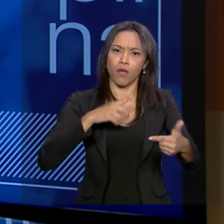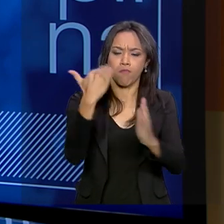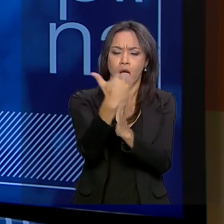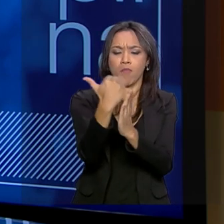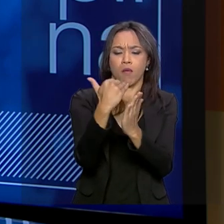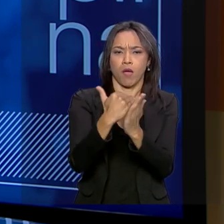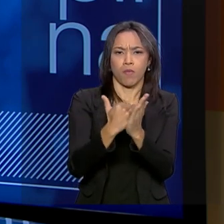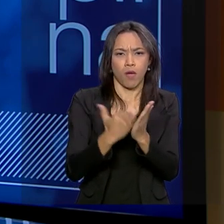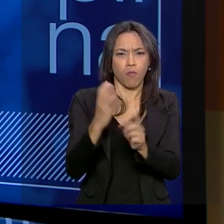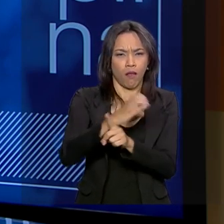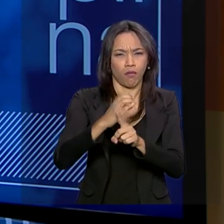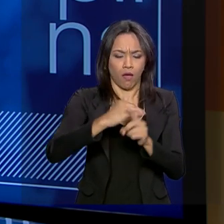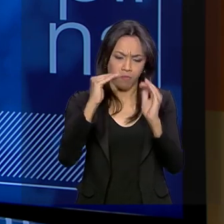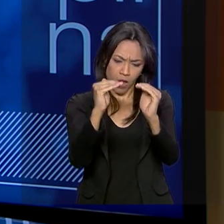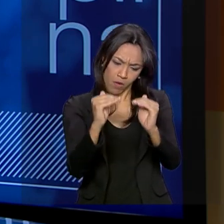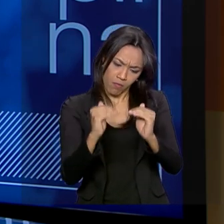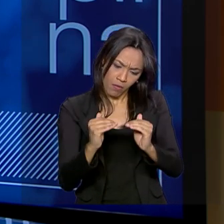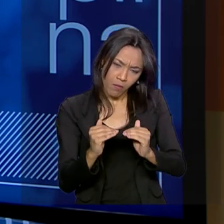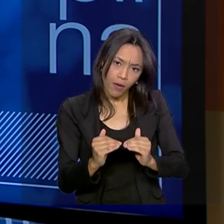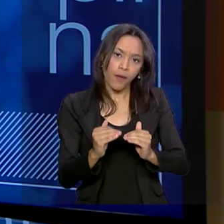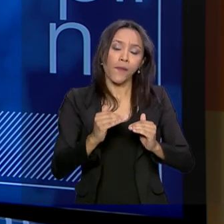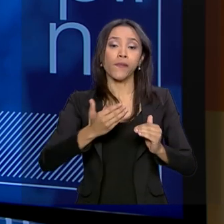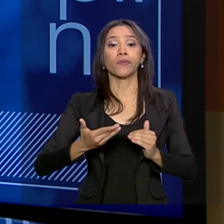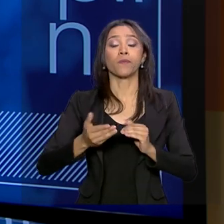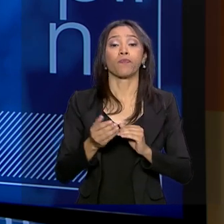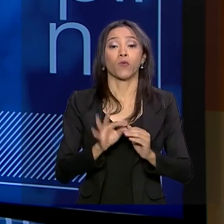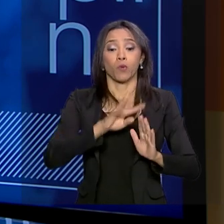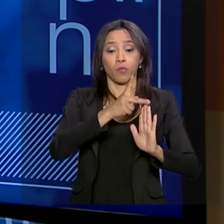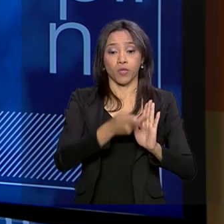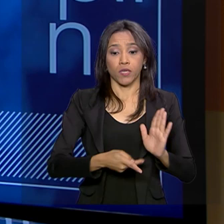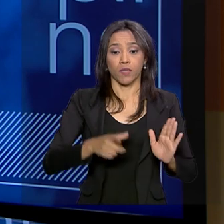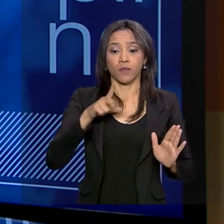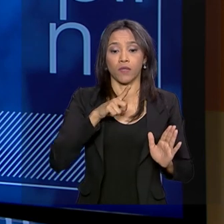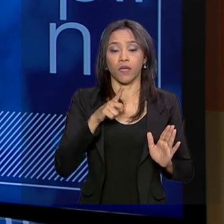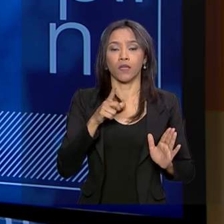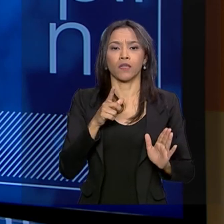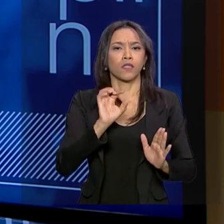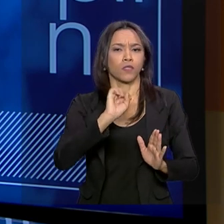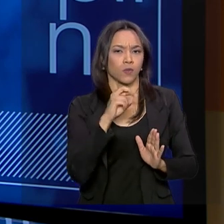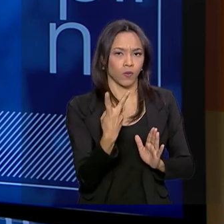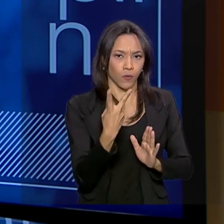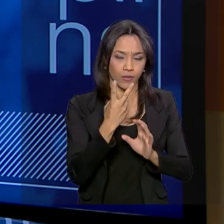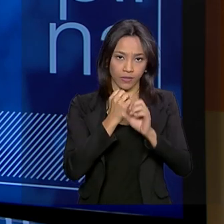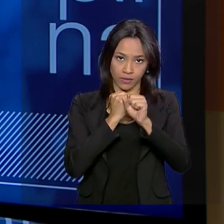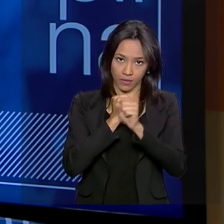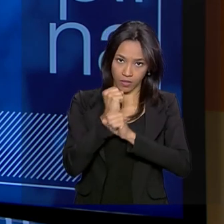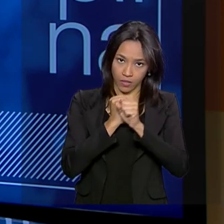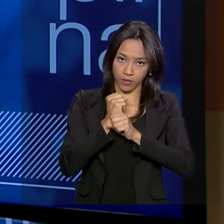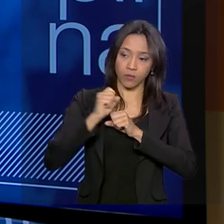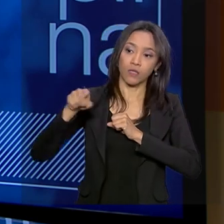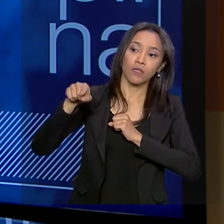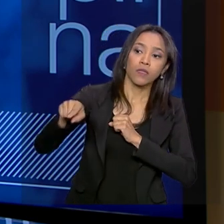né? O projeto, ele tem 2 anos para a pessoa, para o